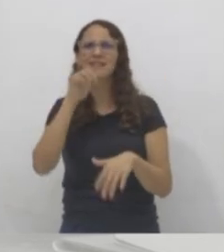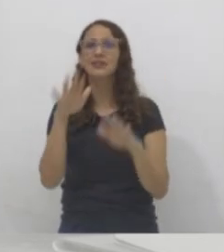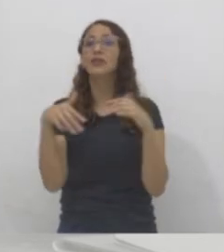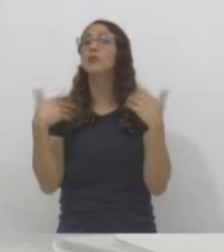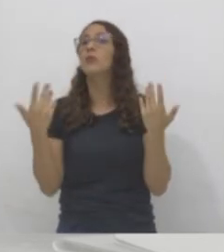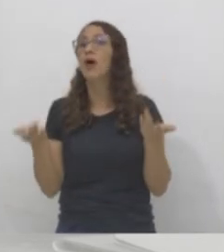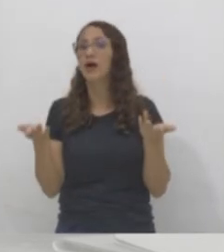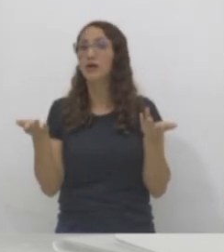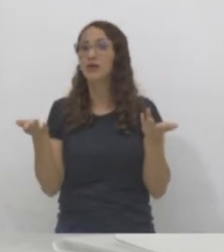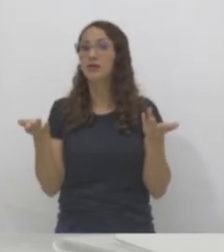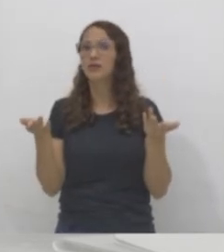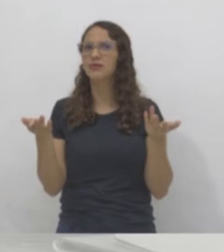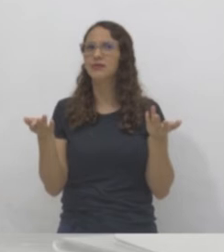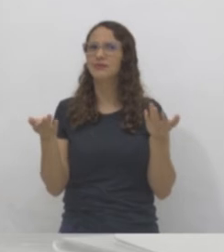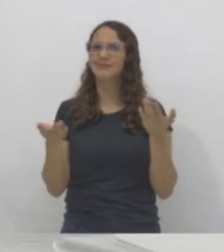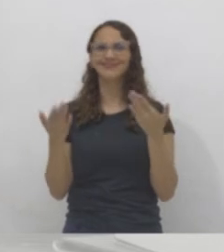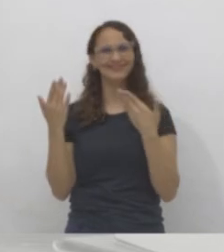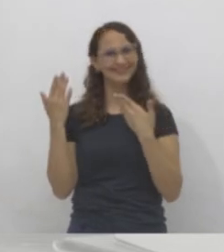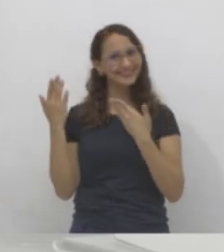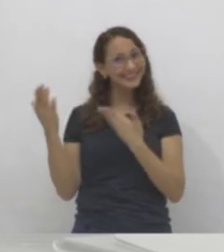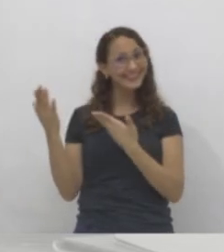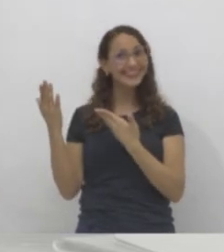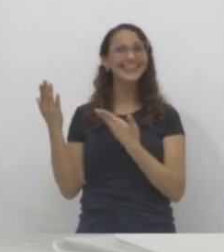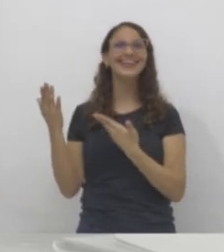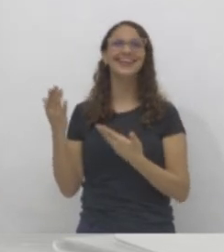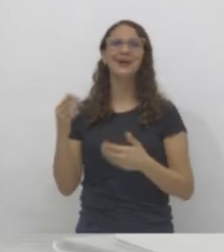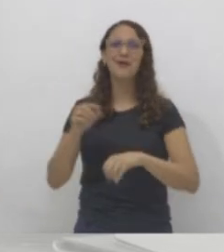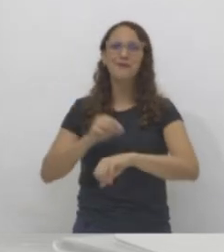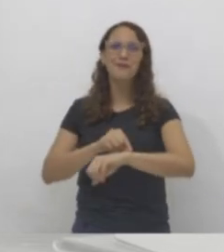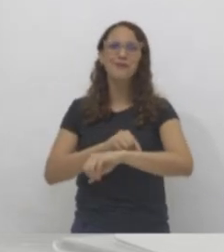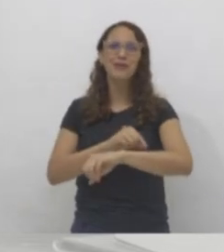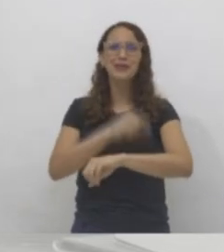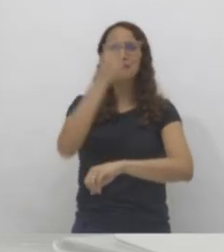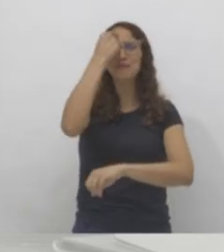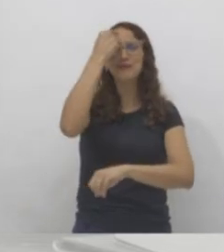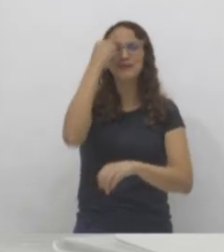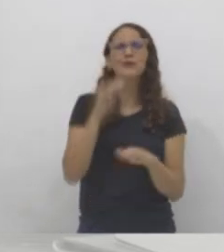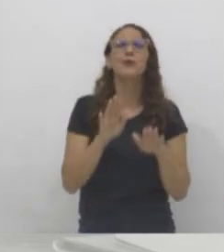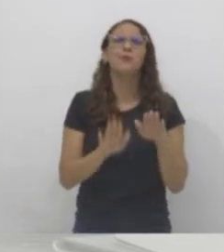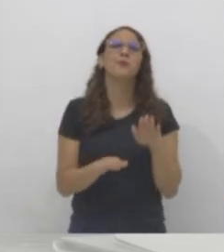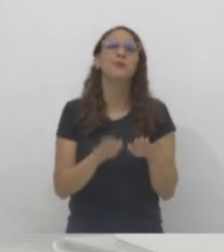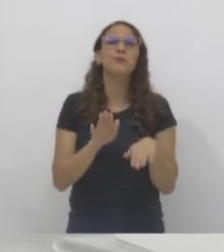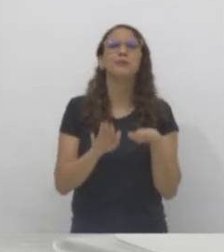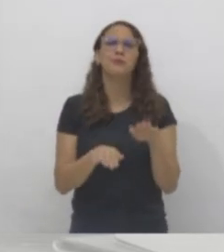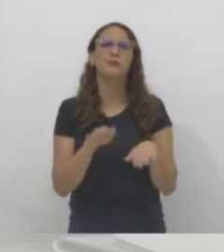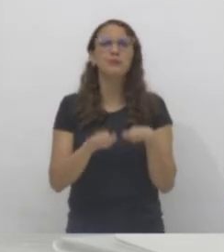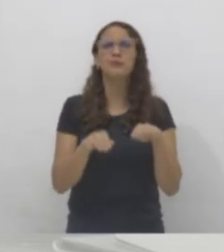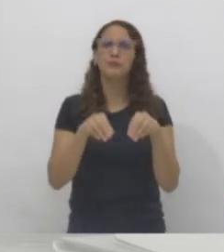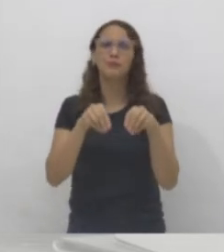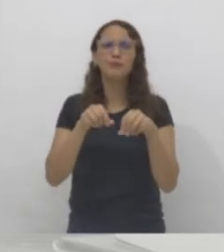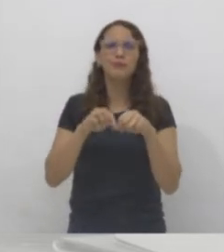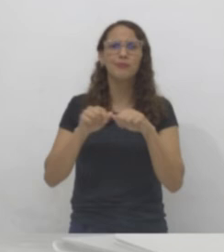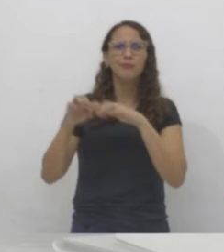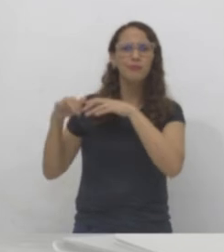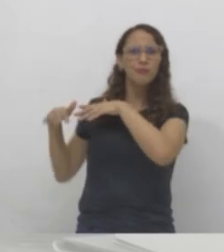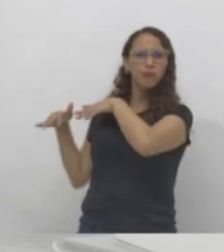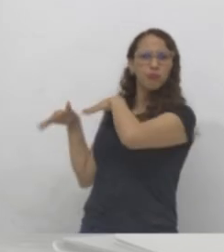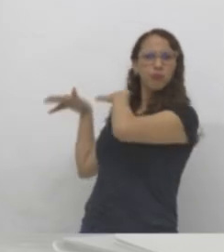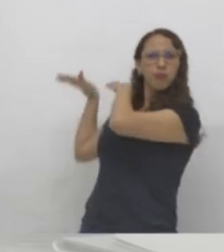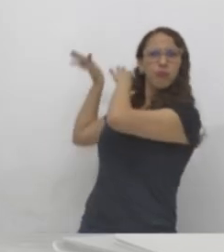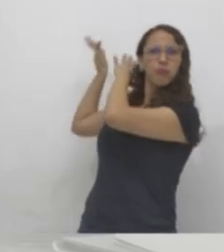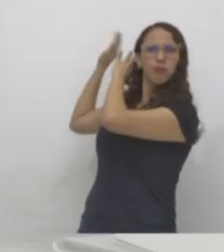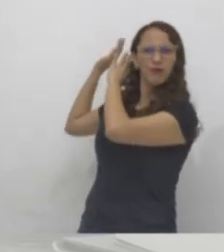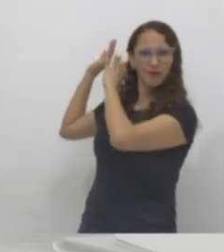Aqui, ó, em a formiguinha pensar que o seu rastro provocava muita poeira. Vamos combinar, né, gente?